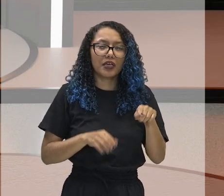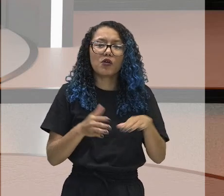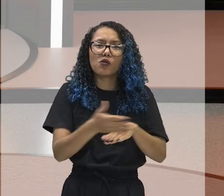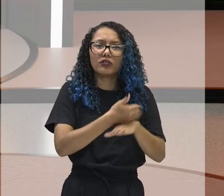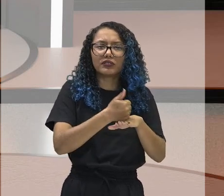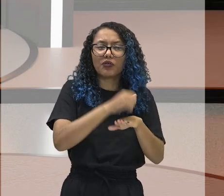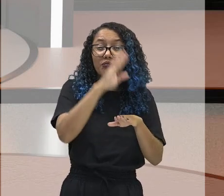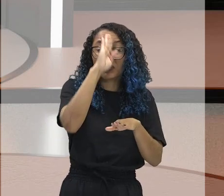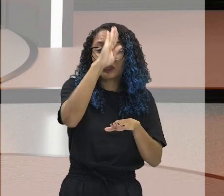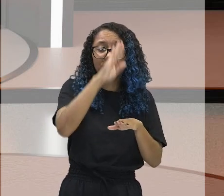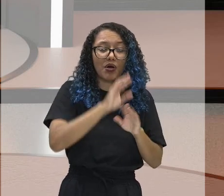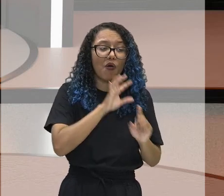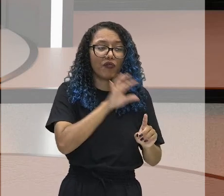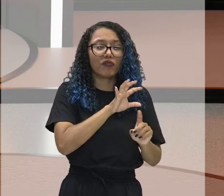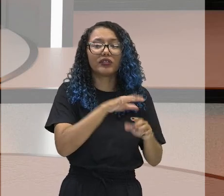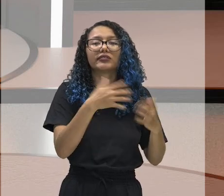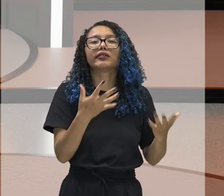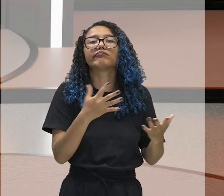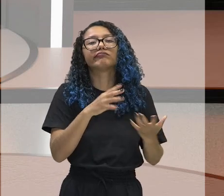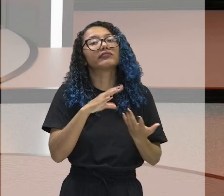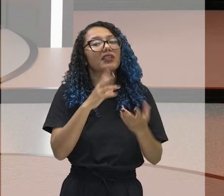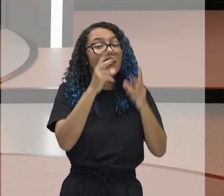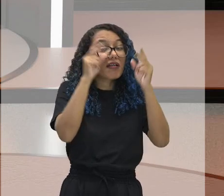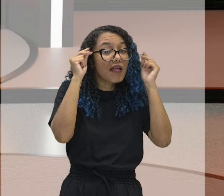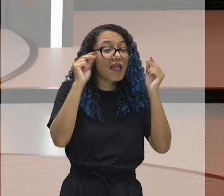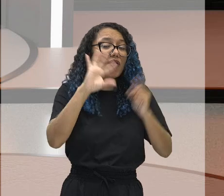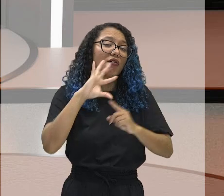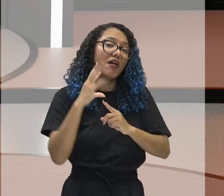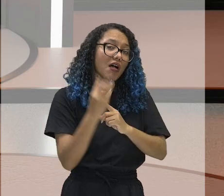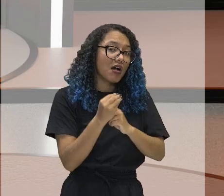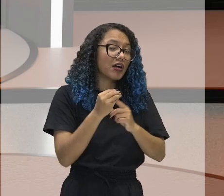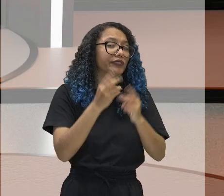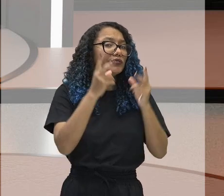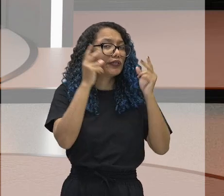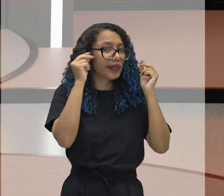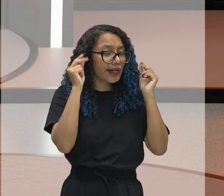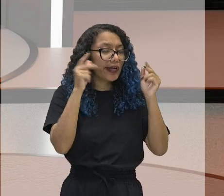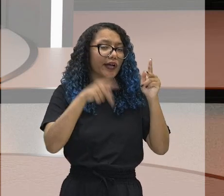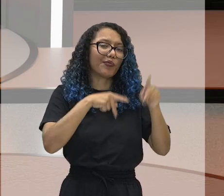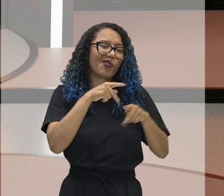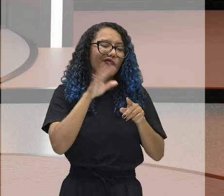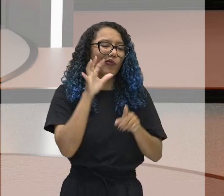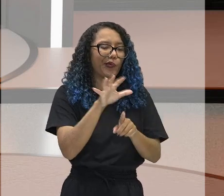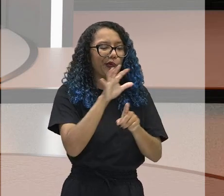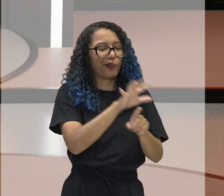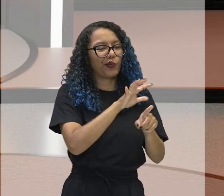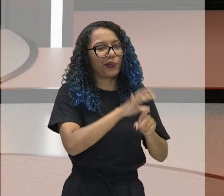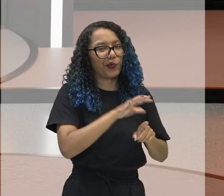grega. Então, a arte grega e a influência do próprio grego estava muito